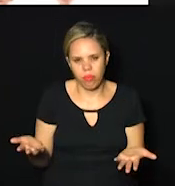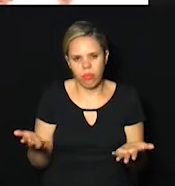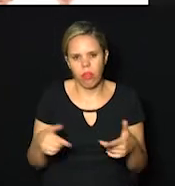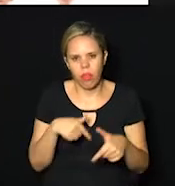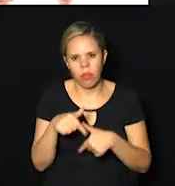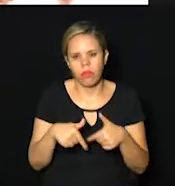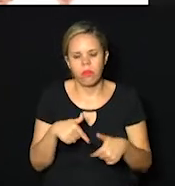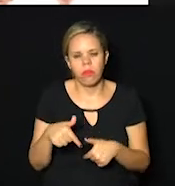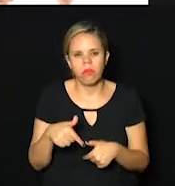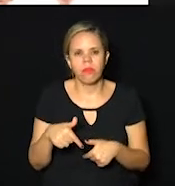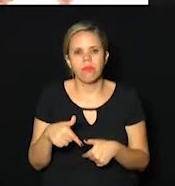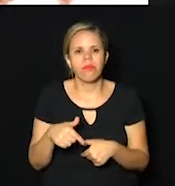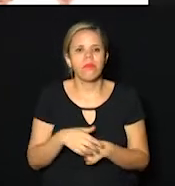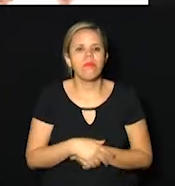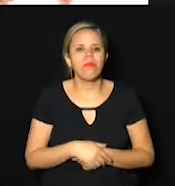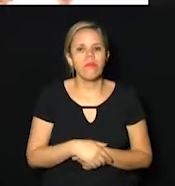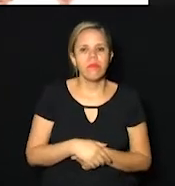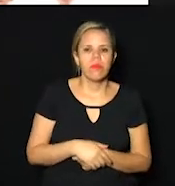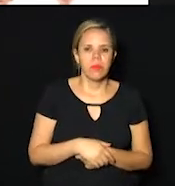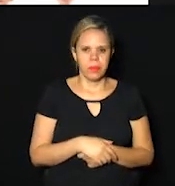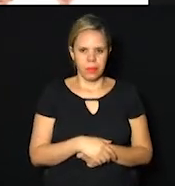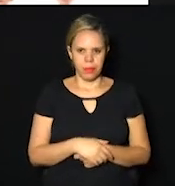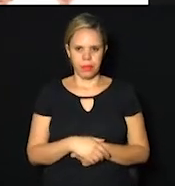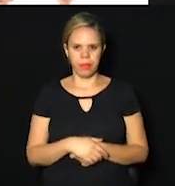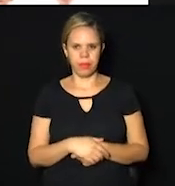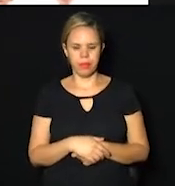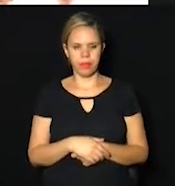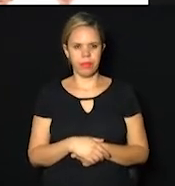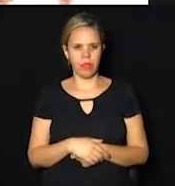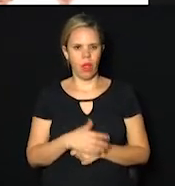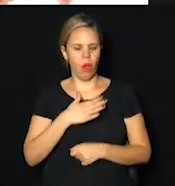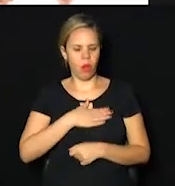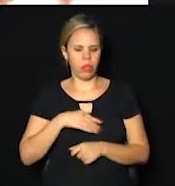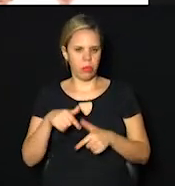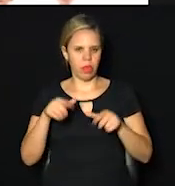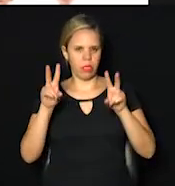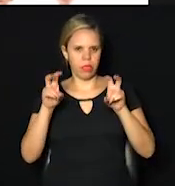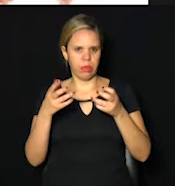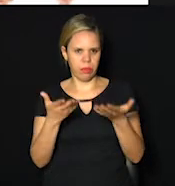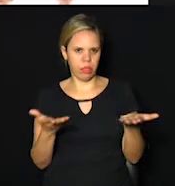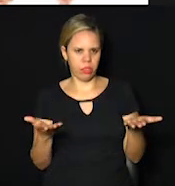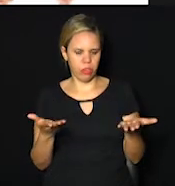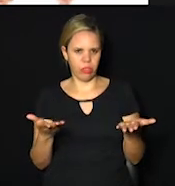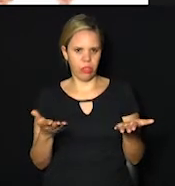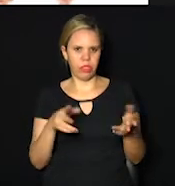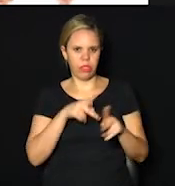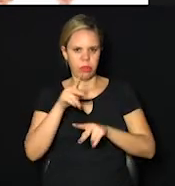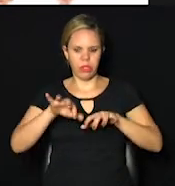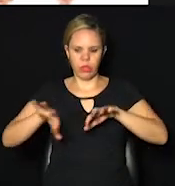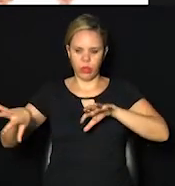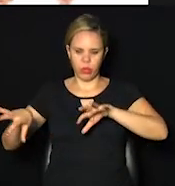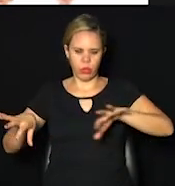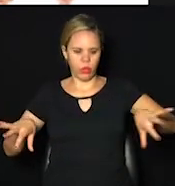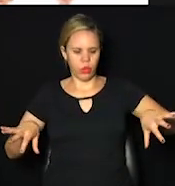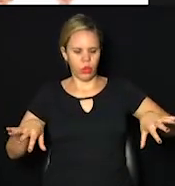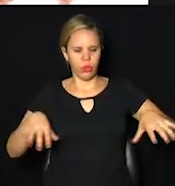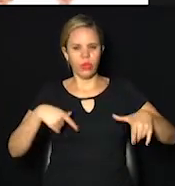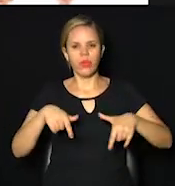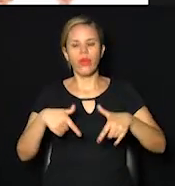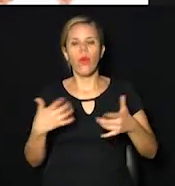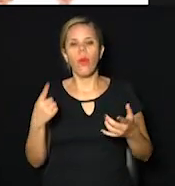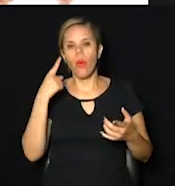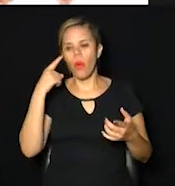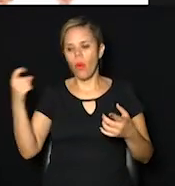trabalhar com esse termo. Na verdade, eu preciso dividir as pessoas com as quais eu vou trabalhar de acordo com os interesses